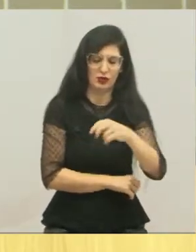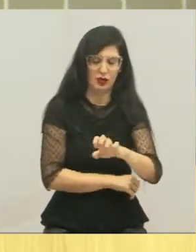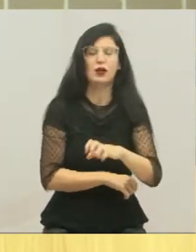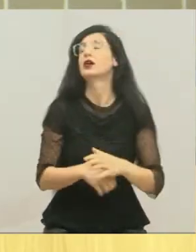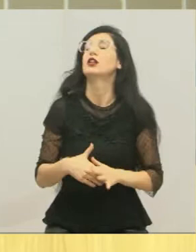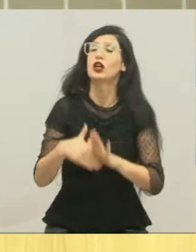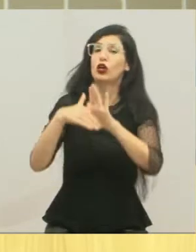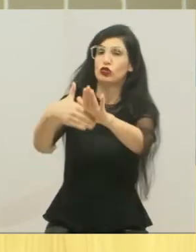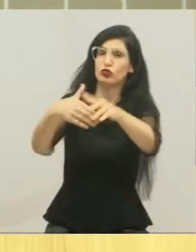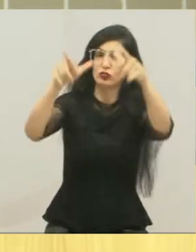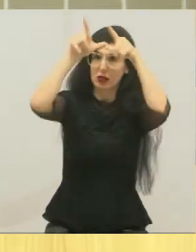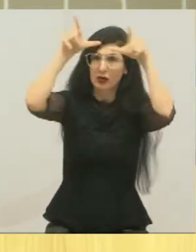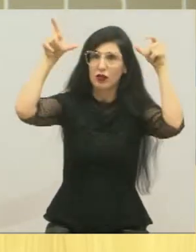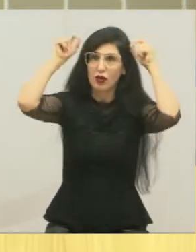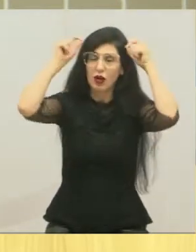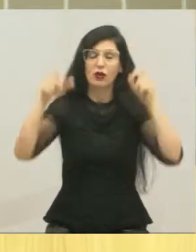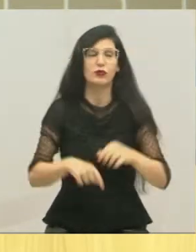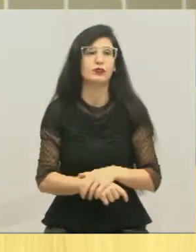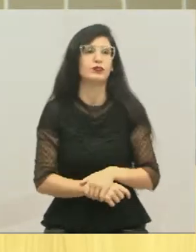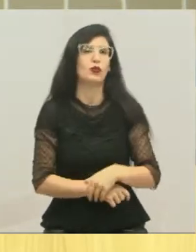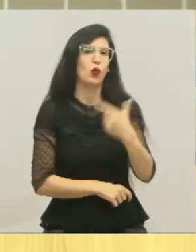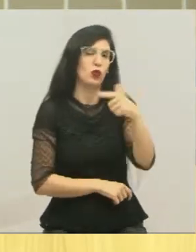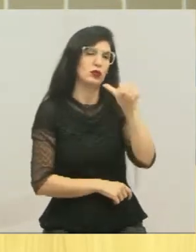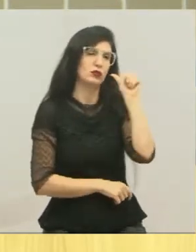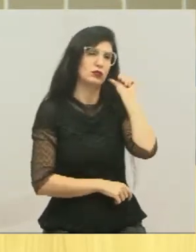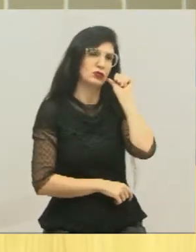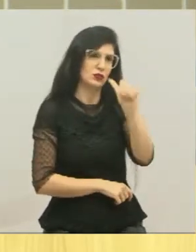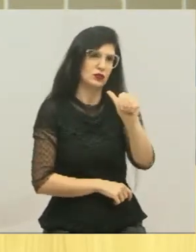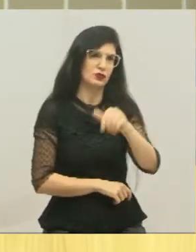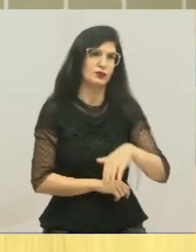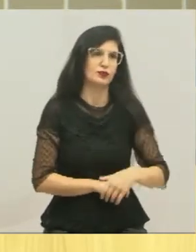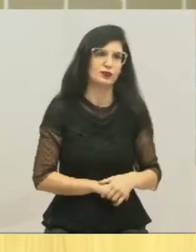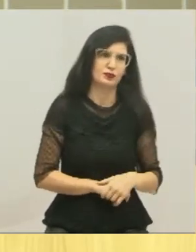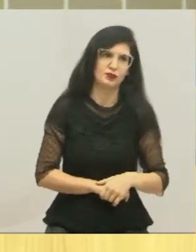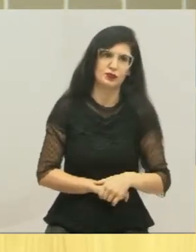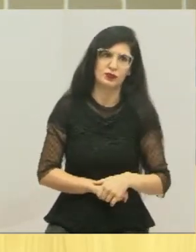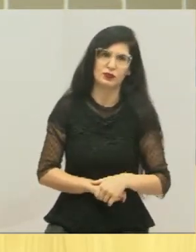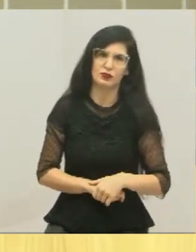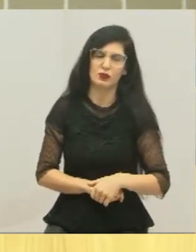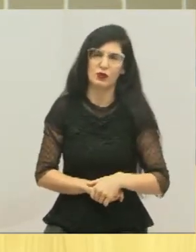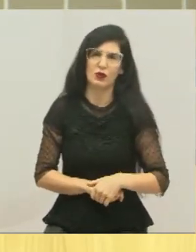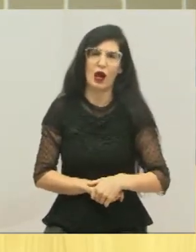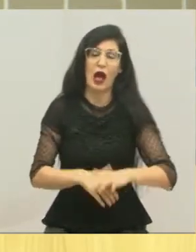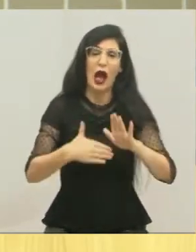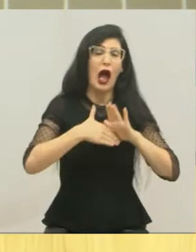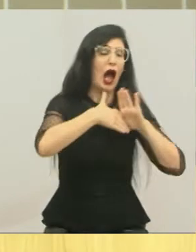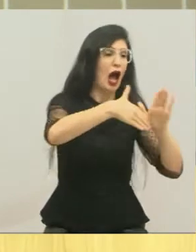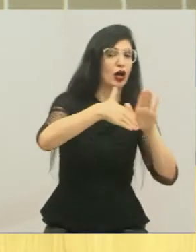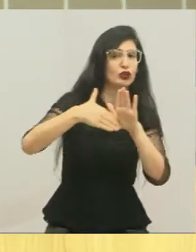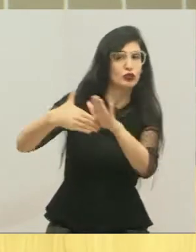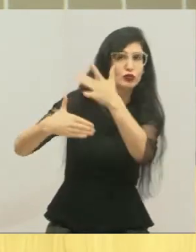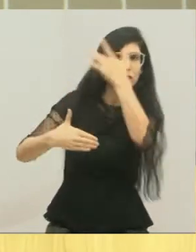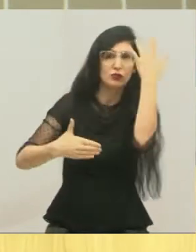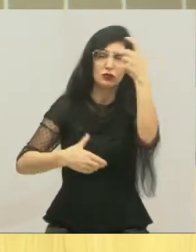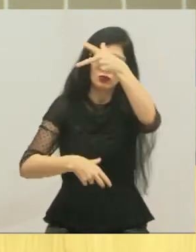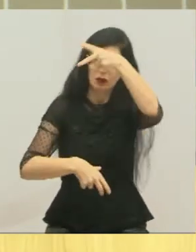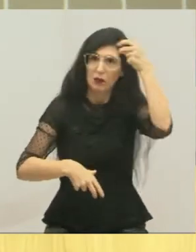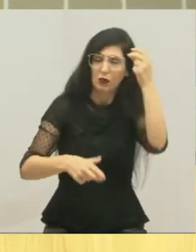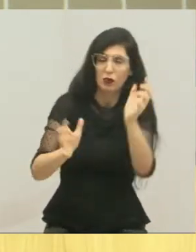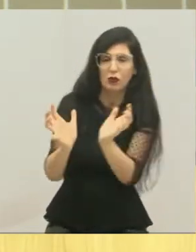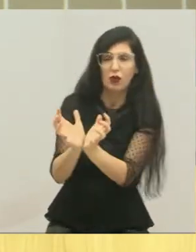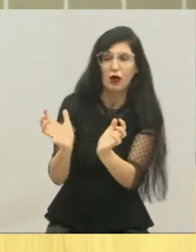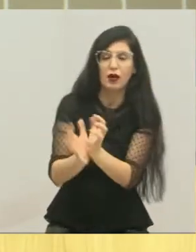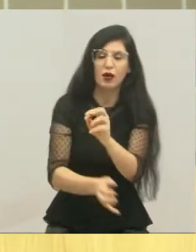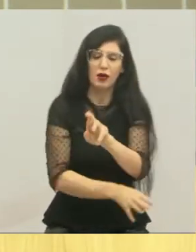de enfermagem Eusir França, a oficial de serviços municipais Renata Mendes da